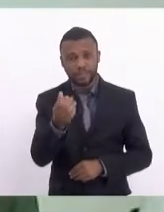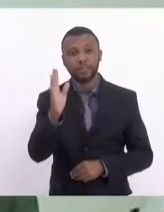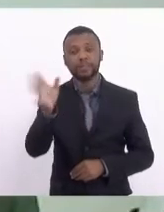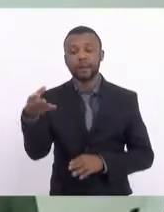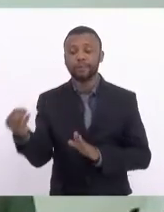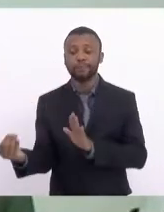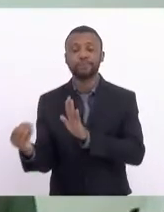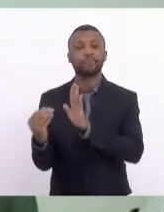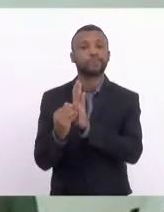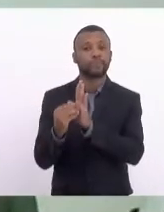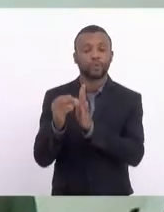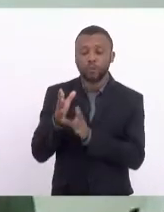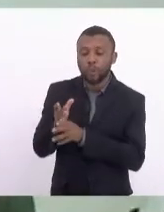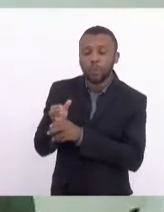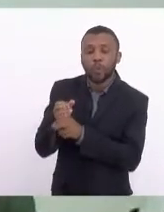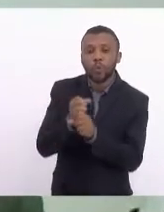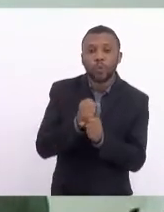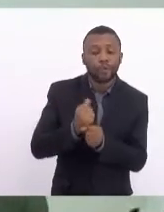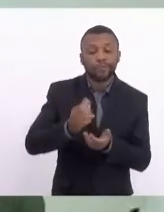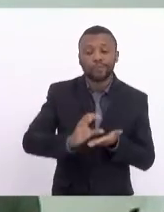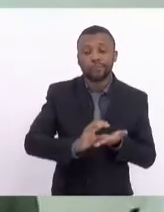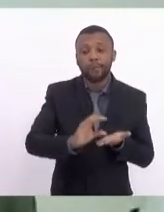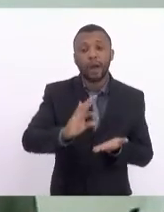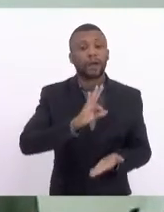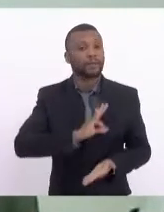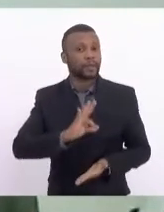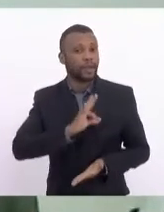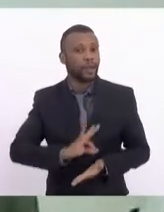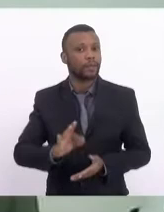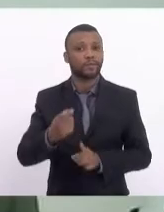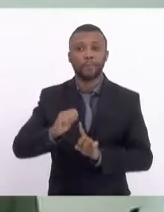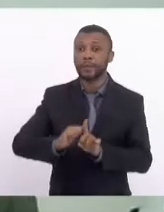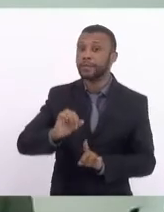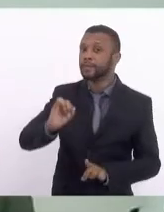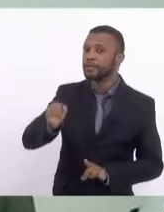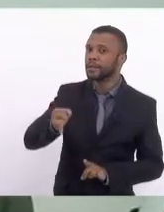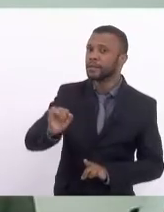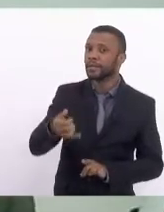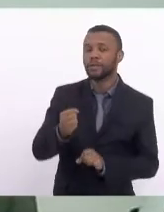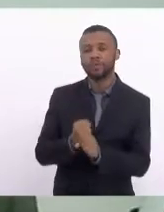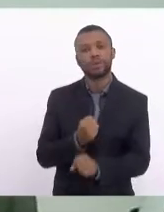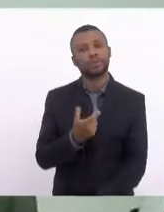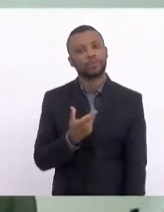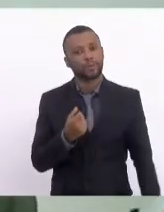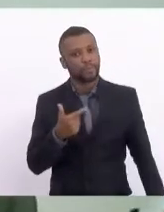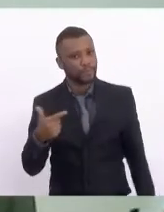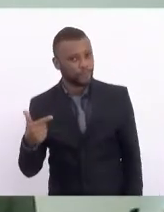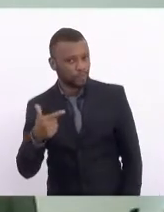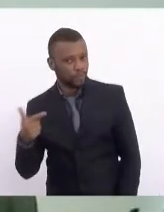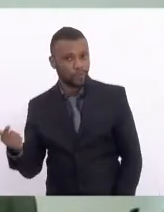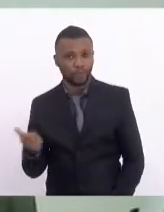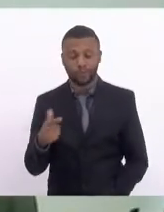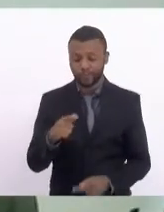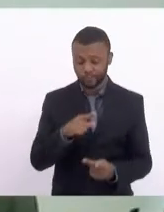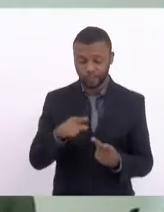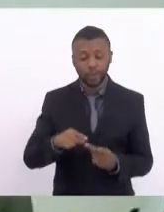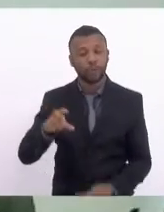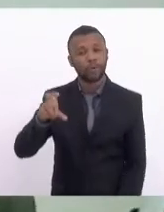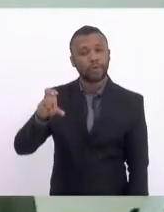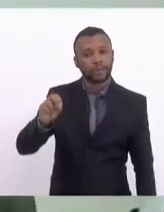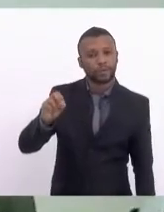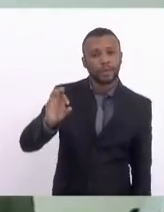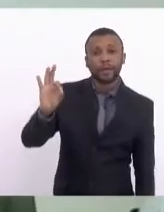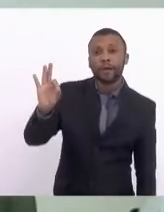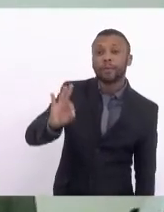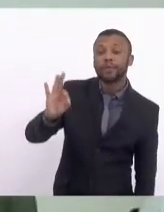de janeiro deste ano. E como consta da lei, os outros 50% restantes, isto